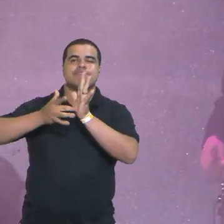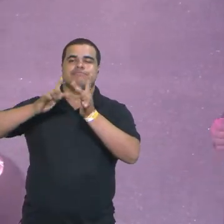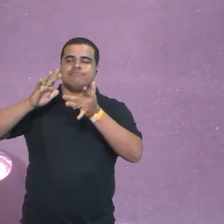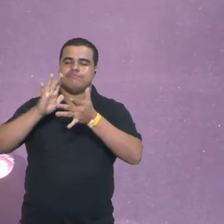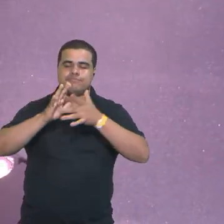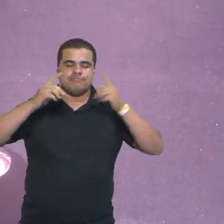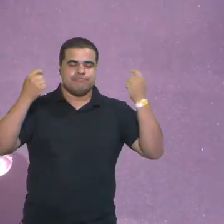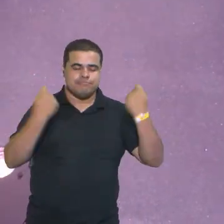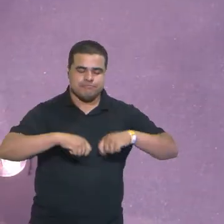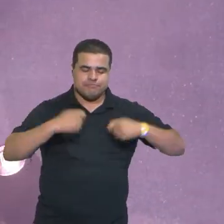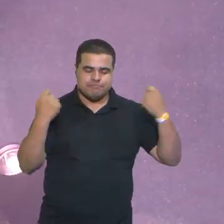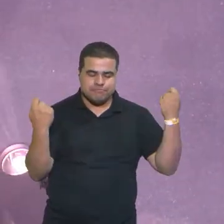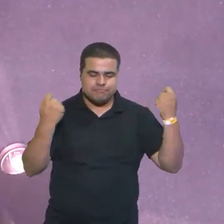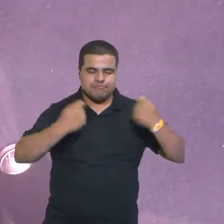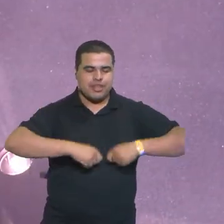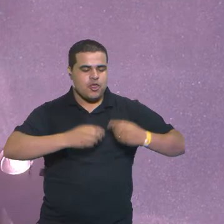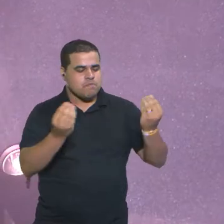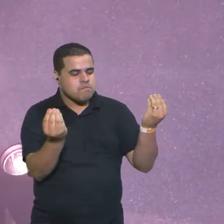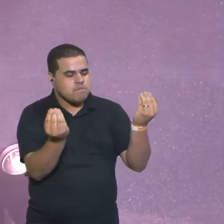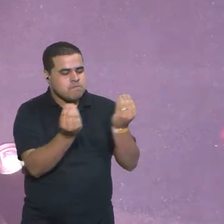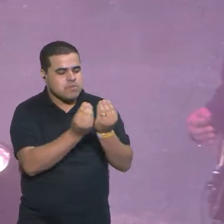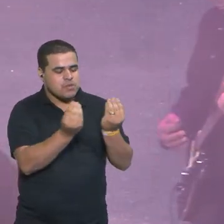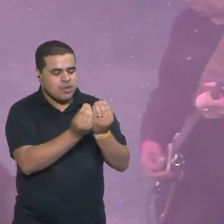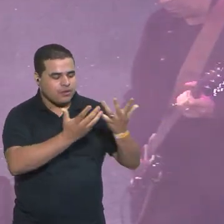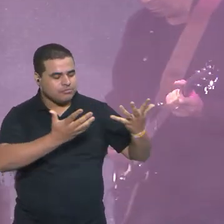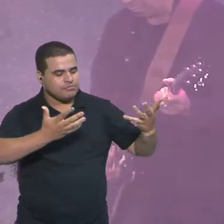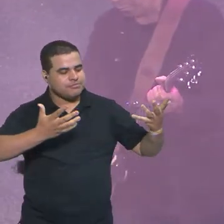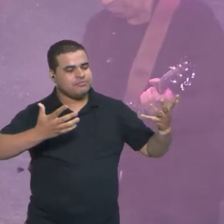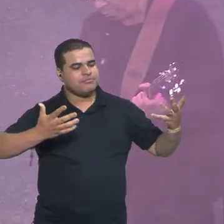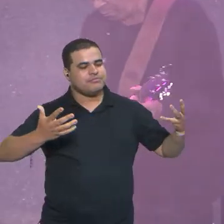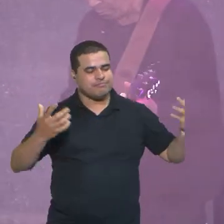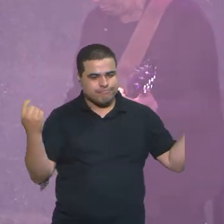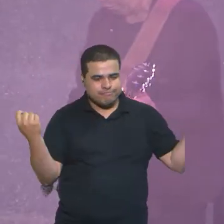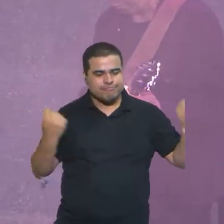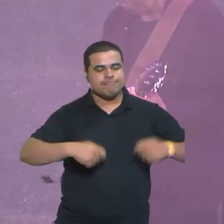mestre eu preciso de um milagre